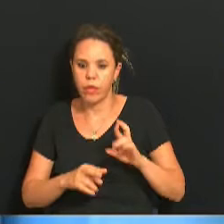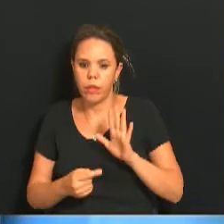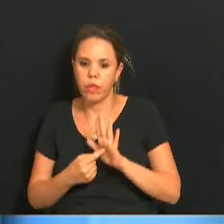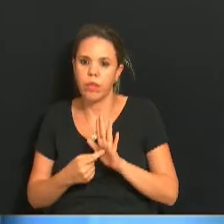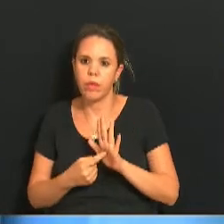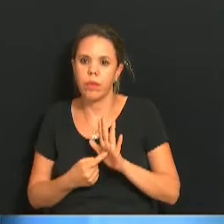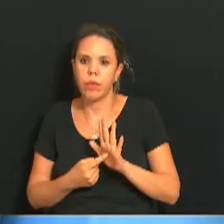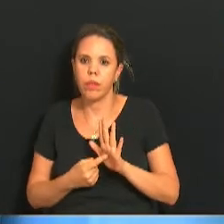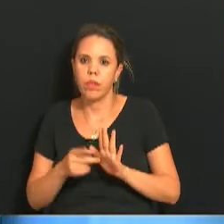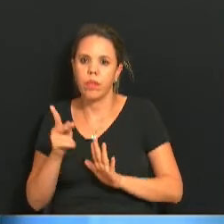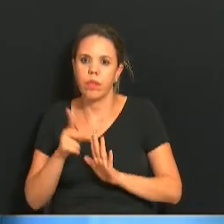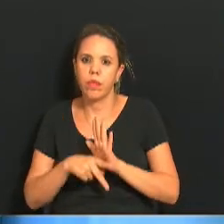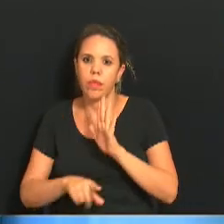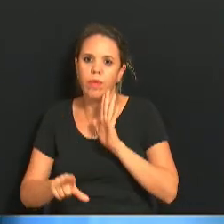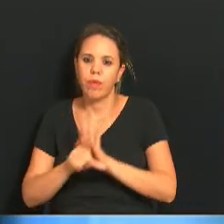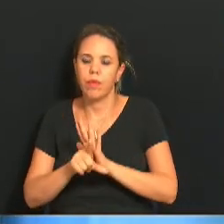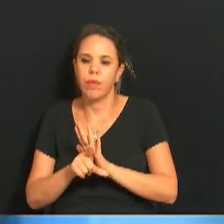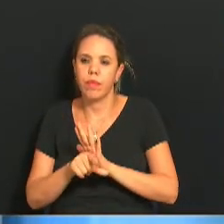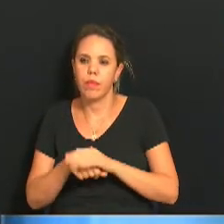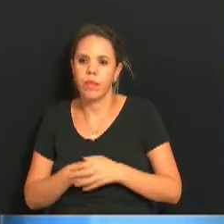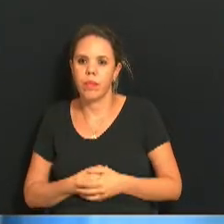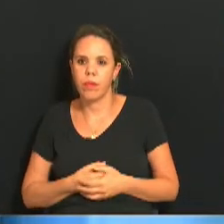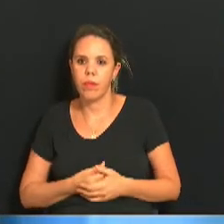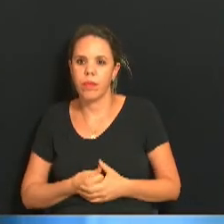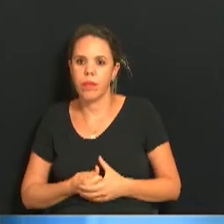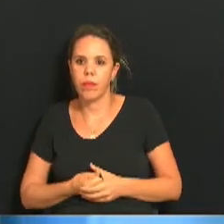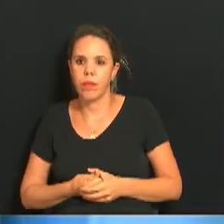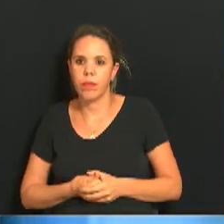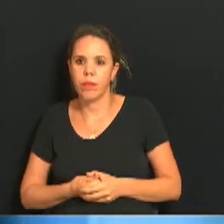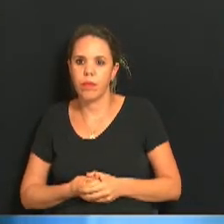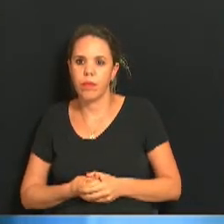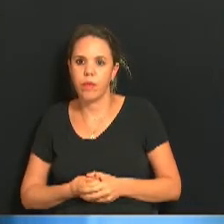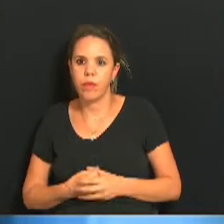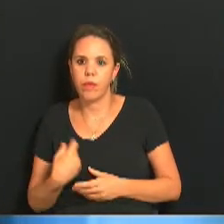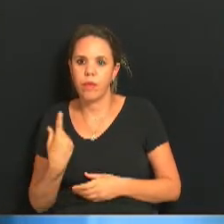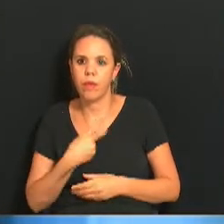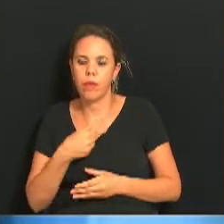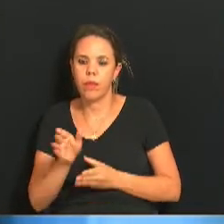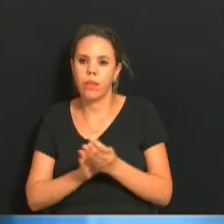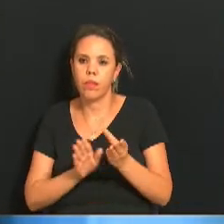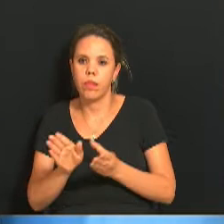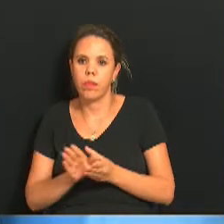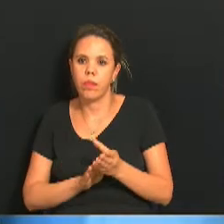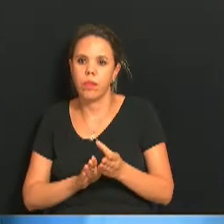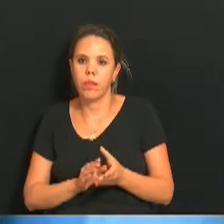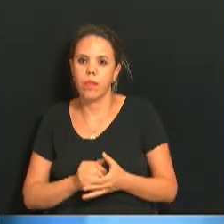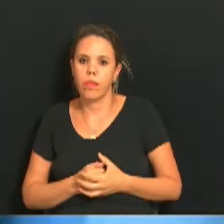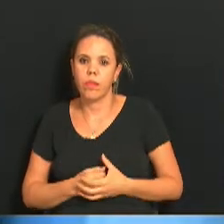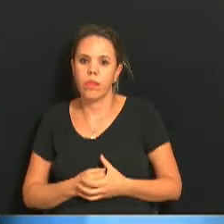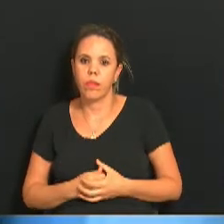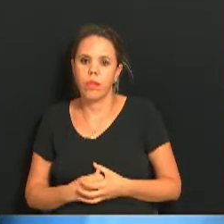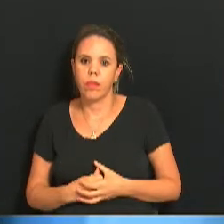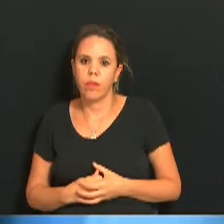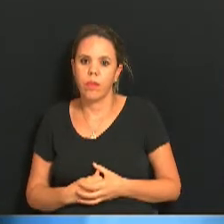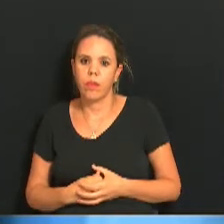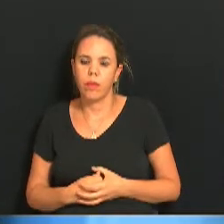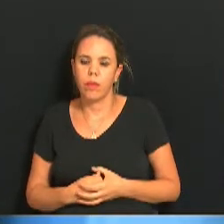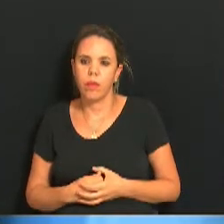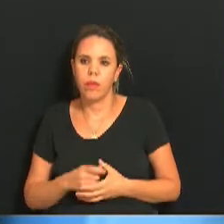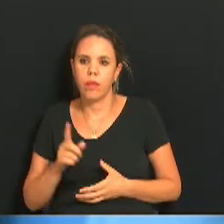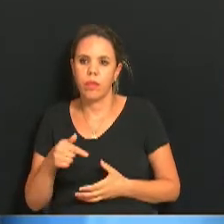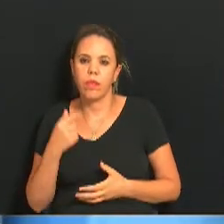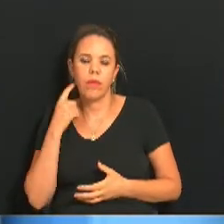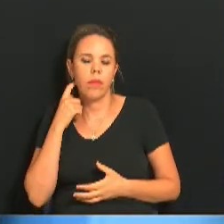de projeto de lei mas não poderia tomar essa decisão Então a nossa recomendação do barril o positivo